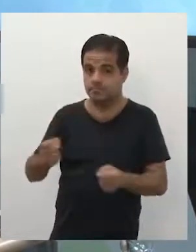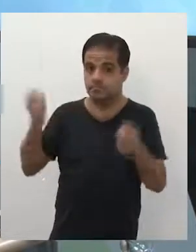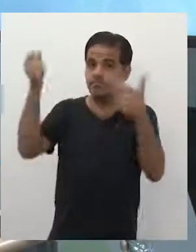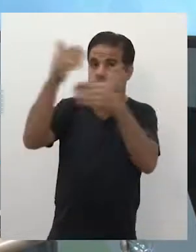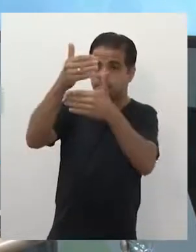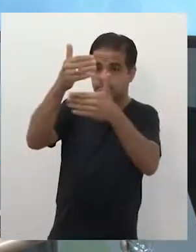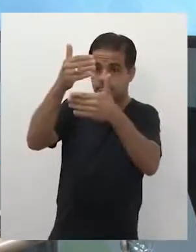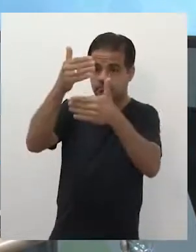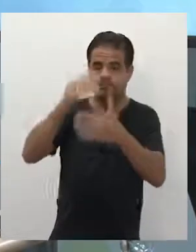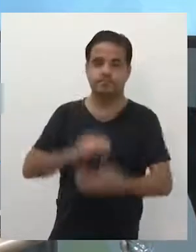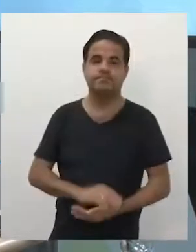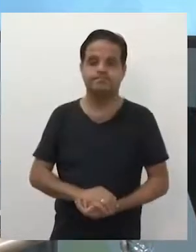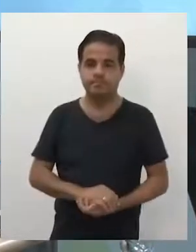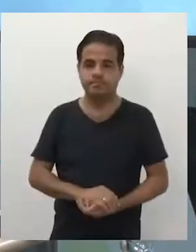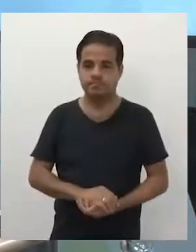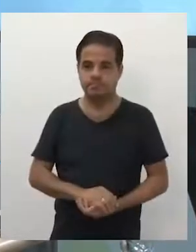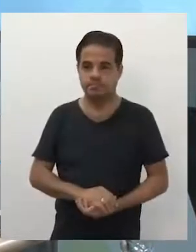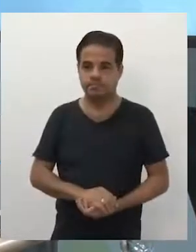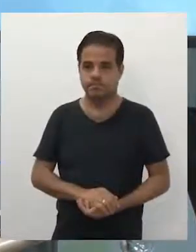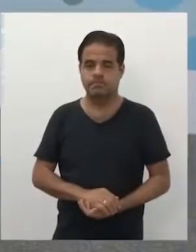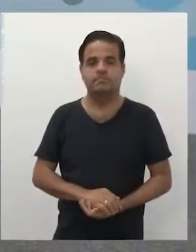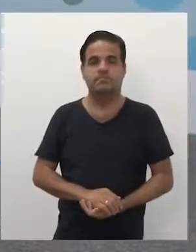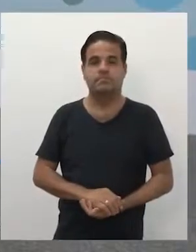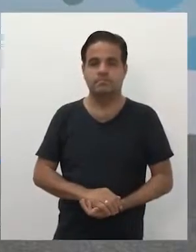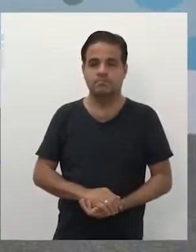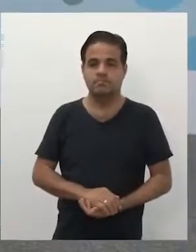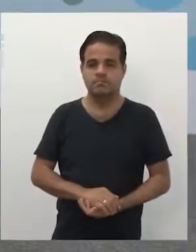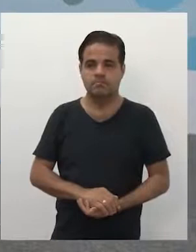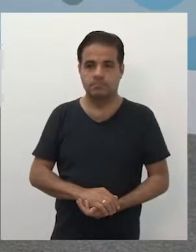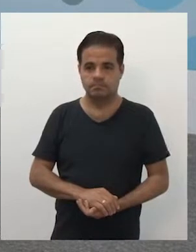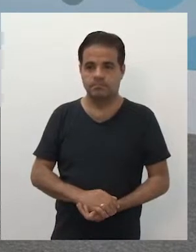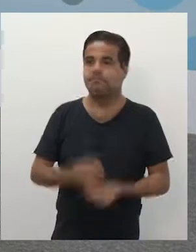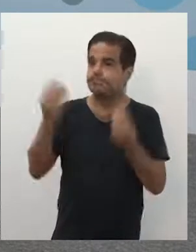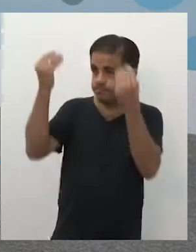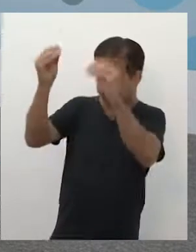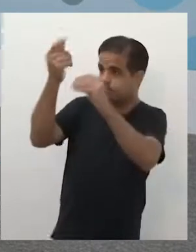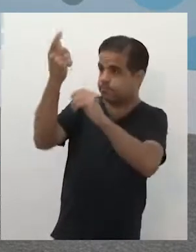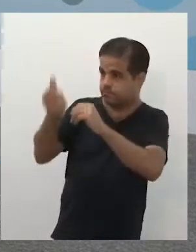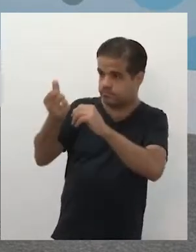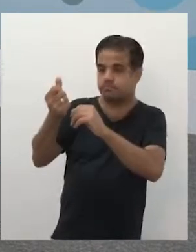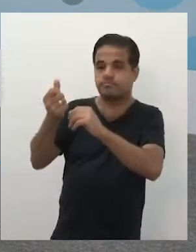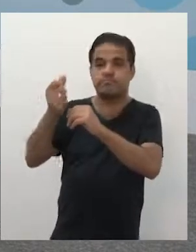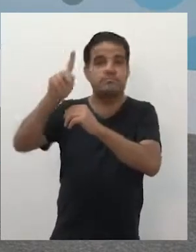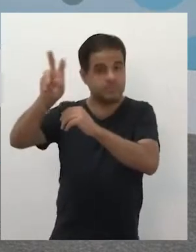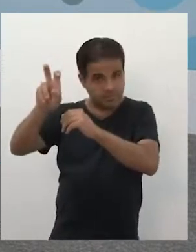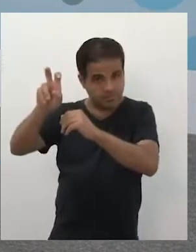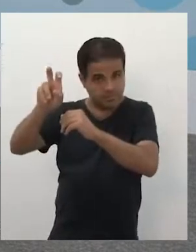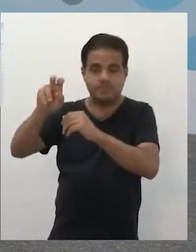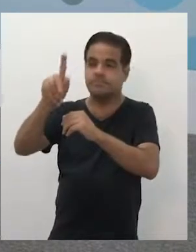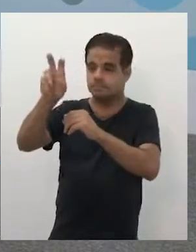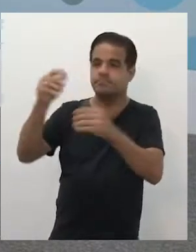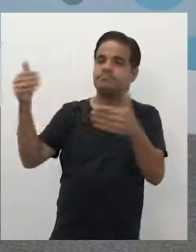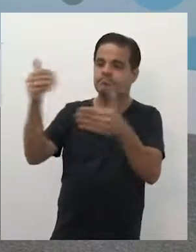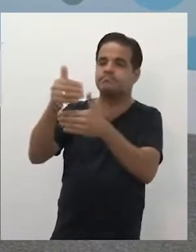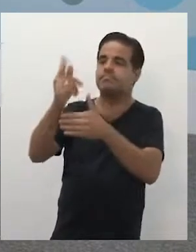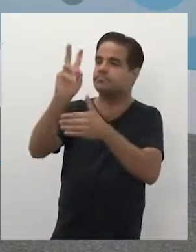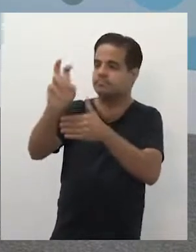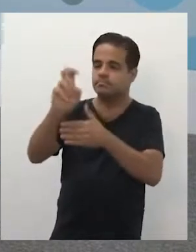slide, temos lá. Agora 16, né? Isso. Pode colocar no 16 15. agora. 15 ainda? É. Agora é o 15, Má.